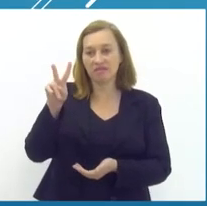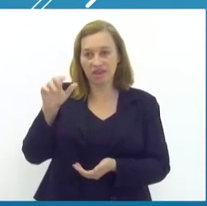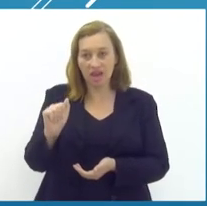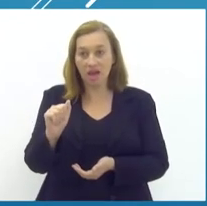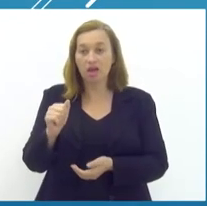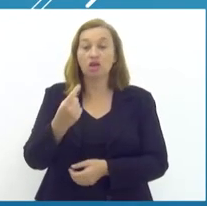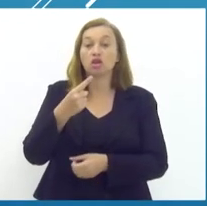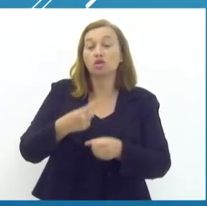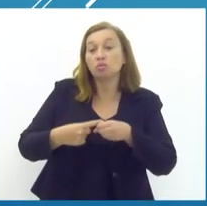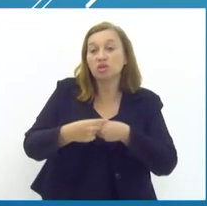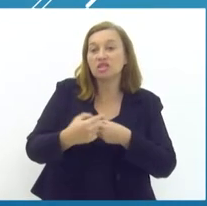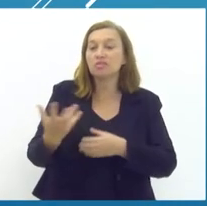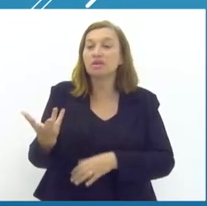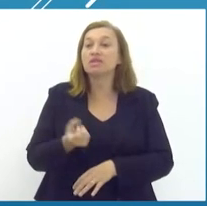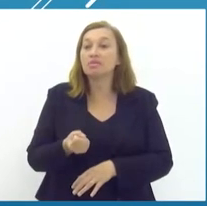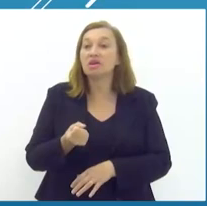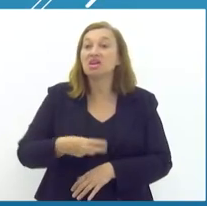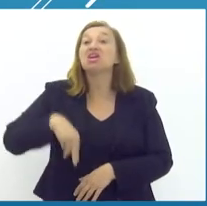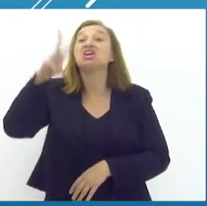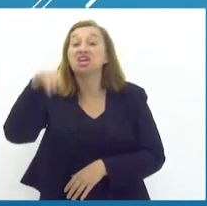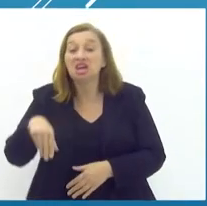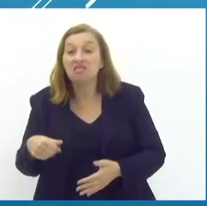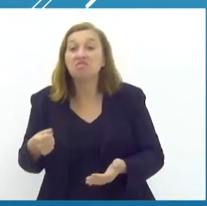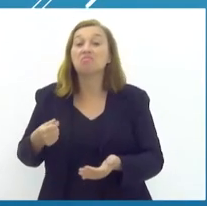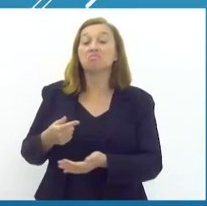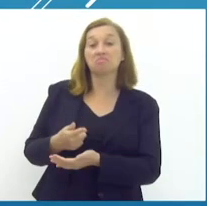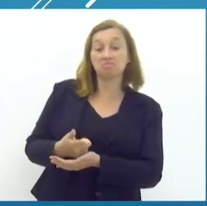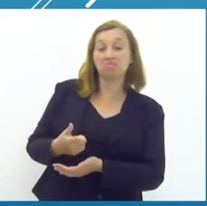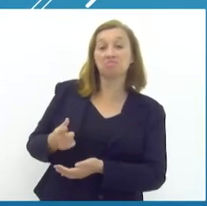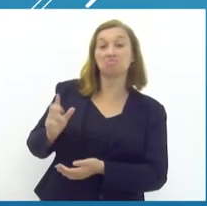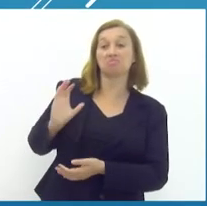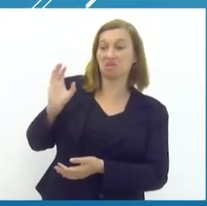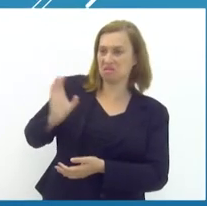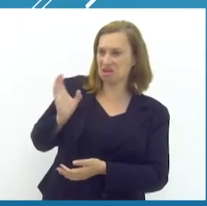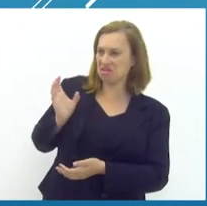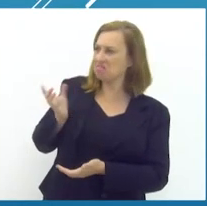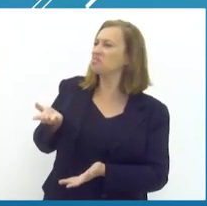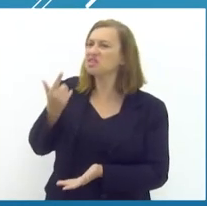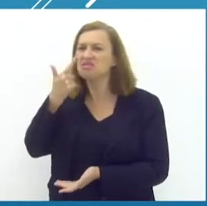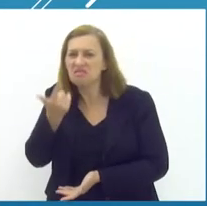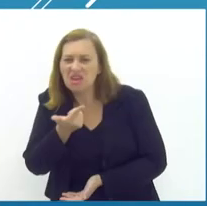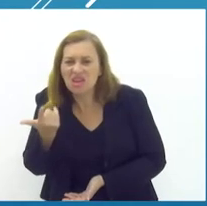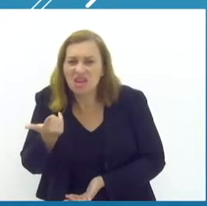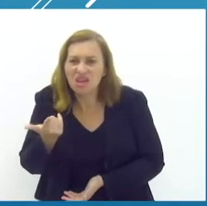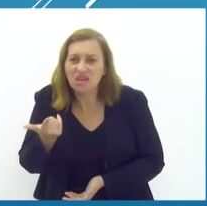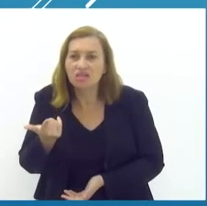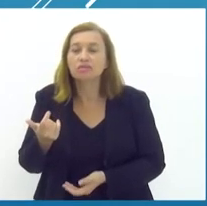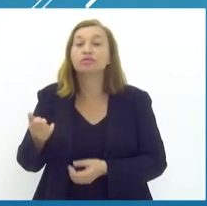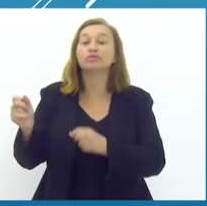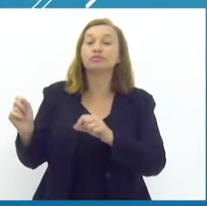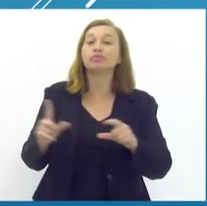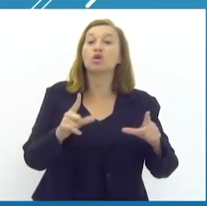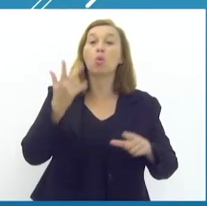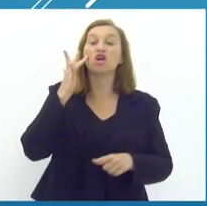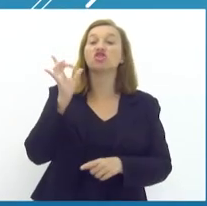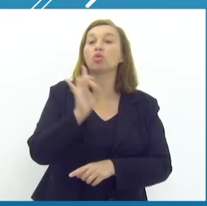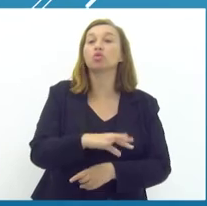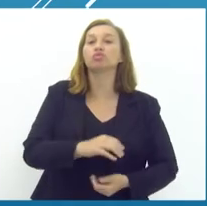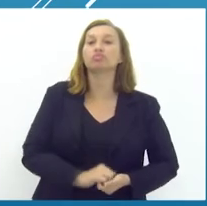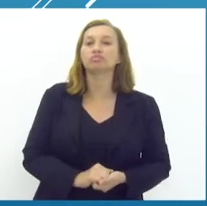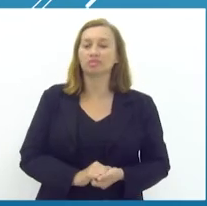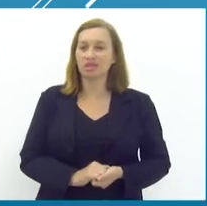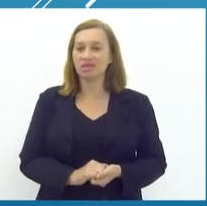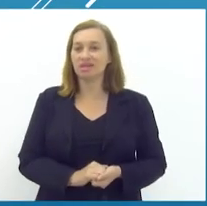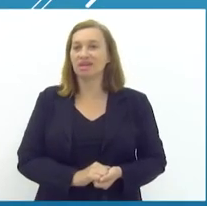fico pensando quem que recebe alguma coisa quem é bilionário né Você conhece podem passar aí acho que é a última tela